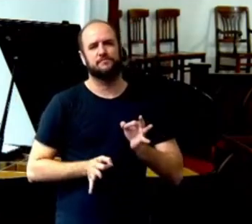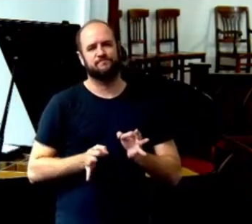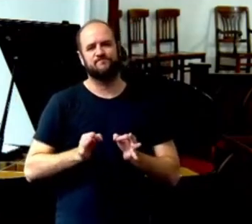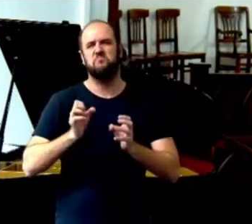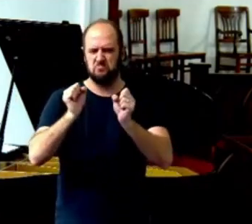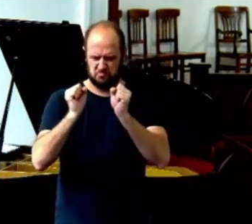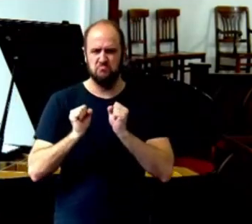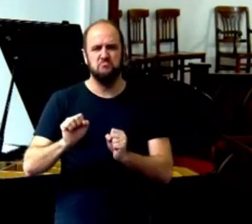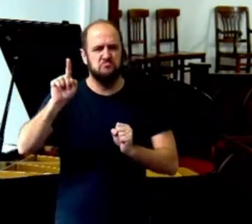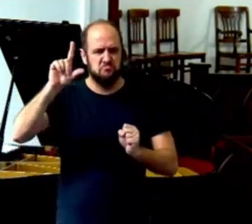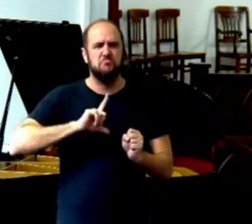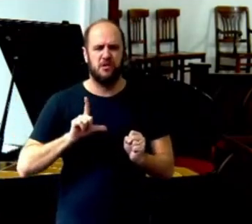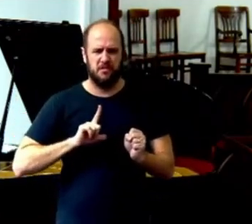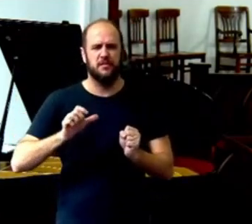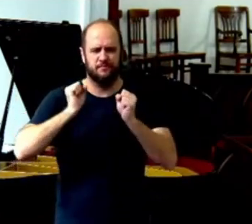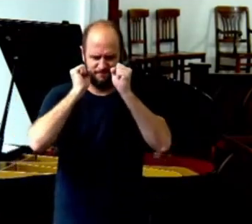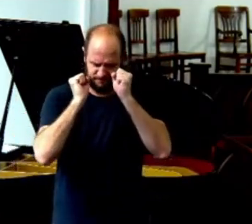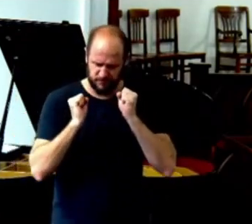poderoso para